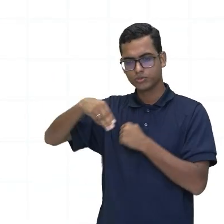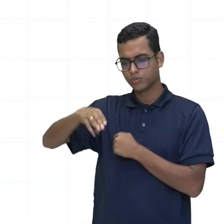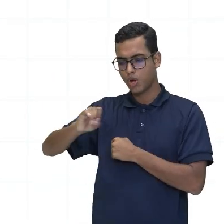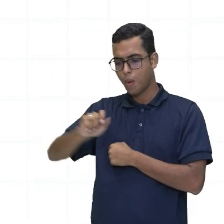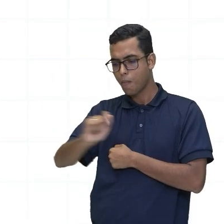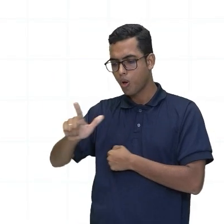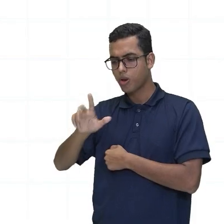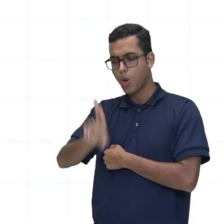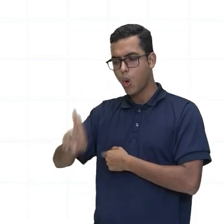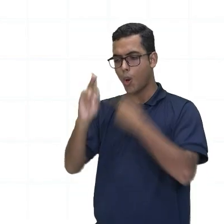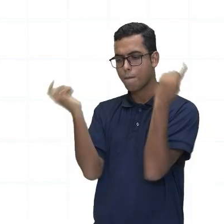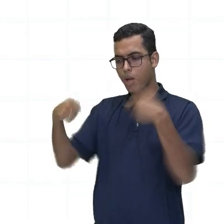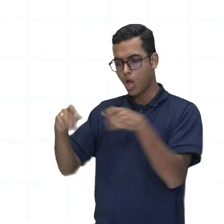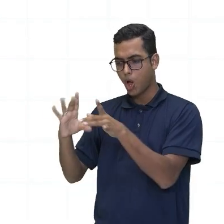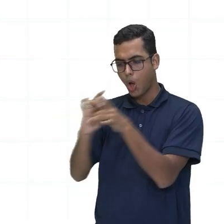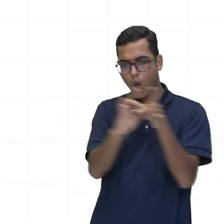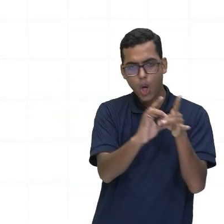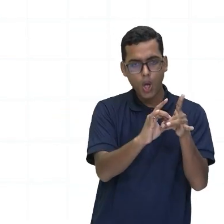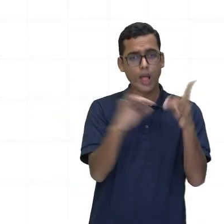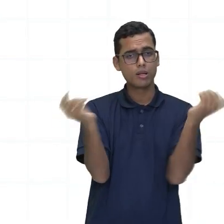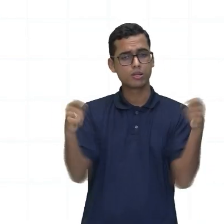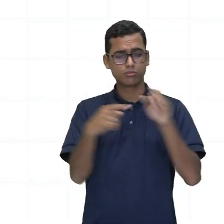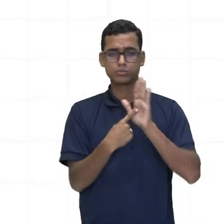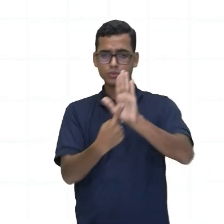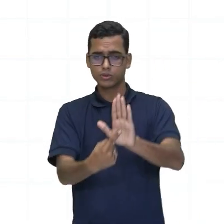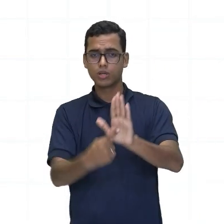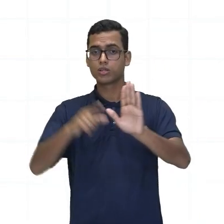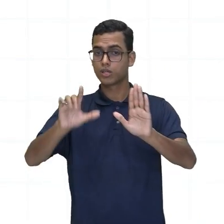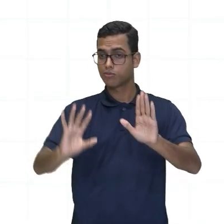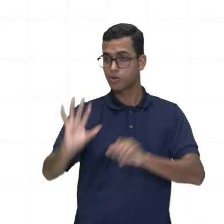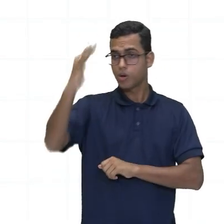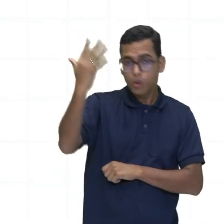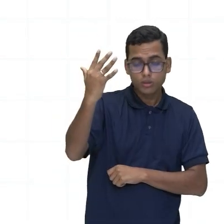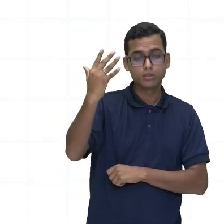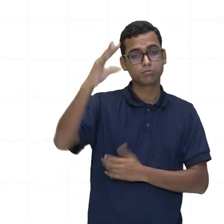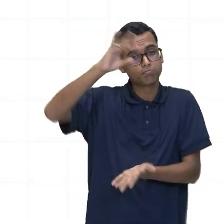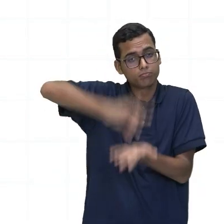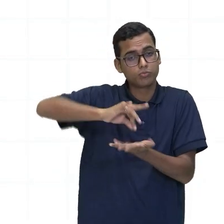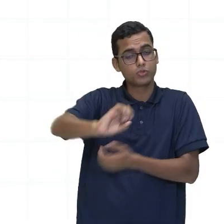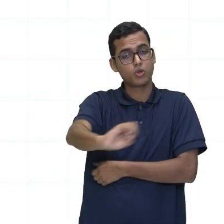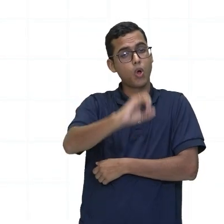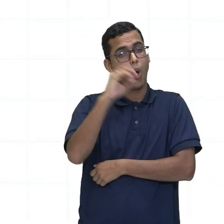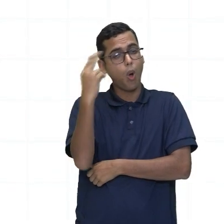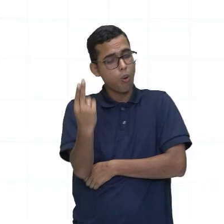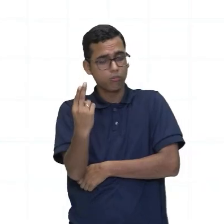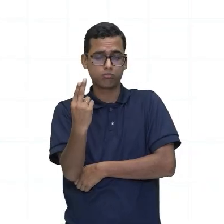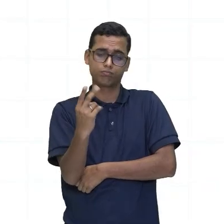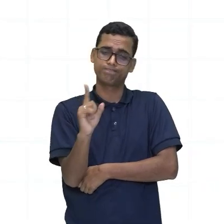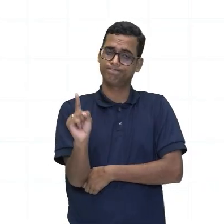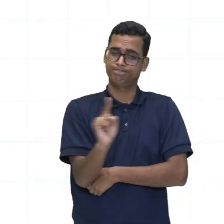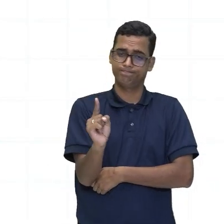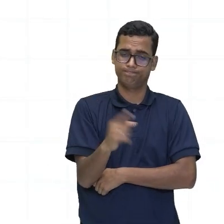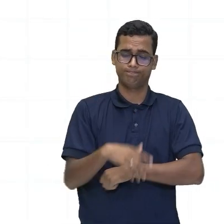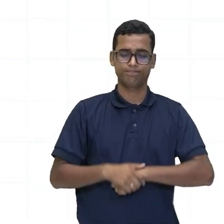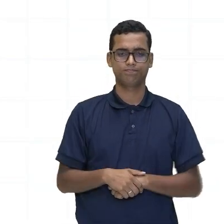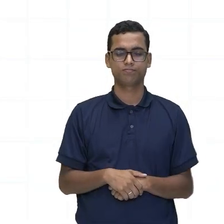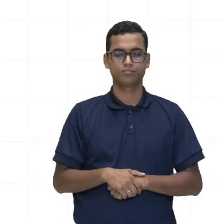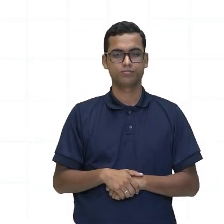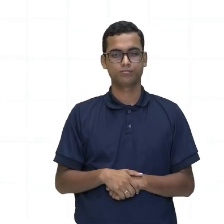essa possibilidade ela pode se efetivar ou não, tá? Continuando. Nota, note, né?